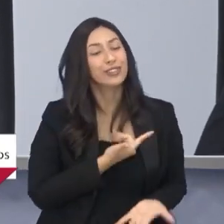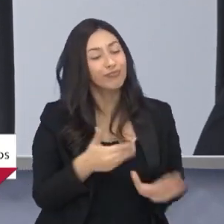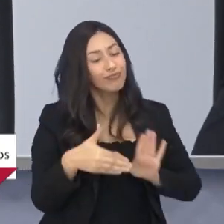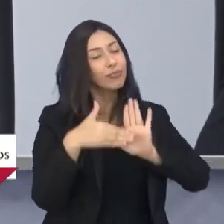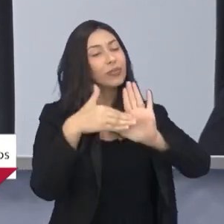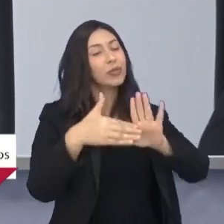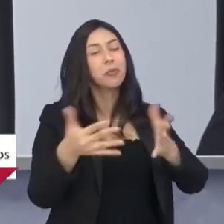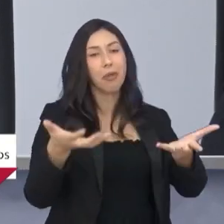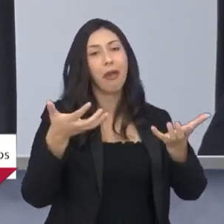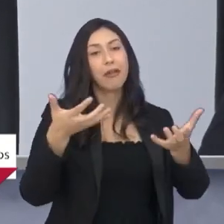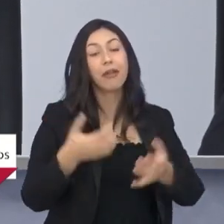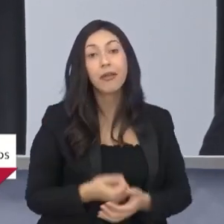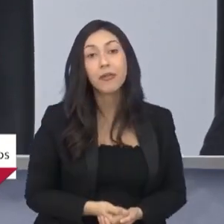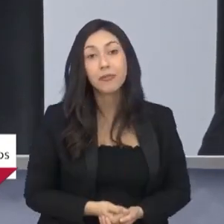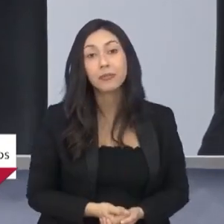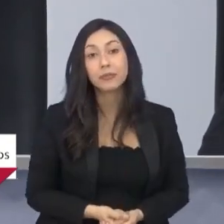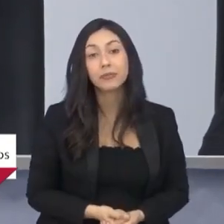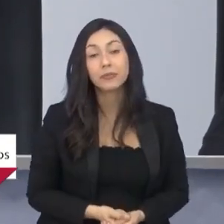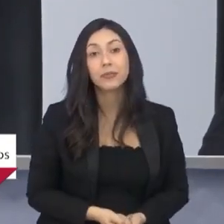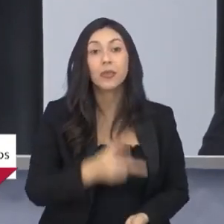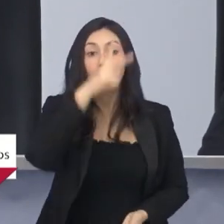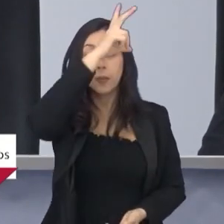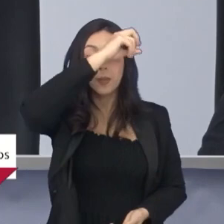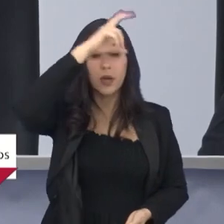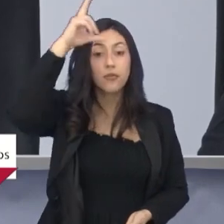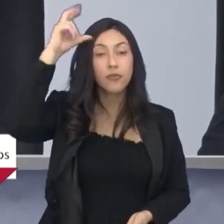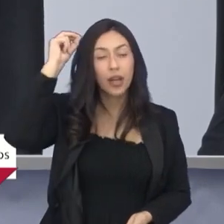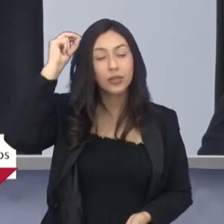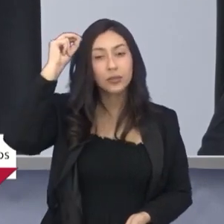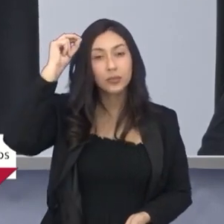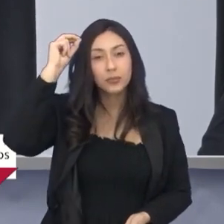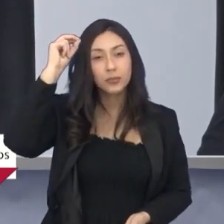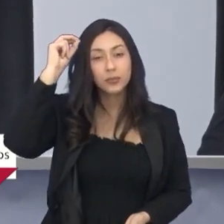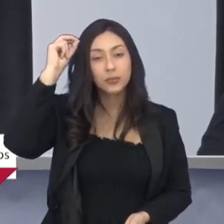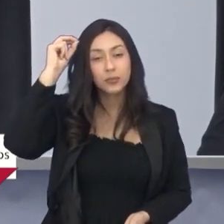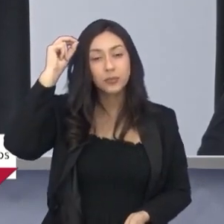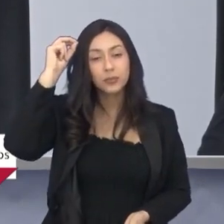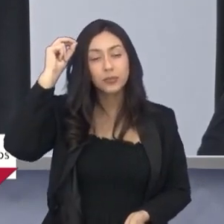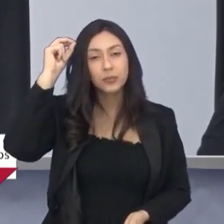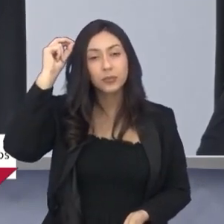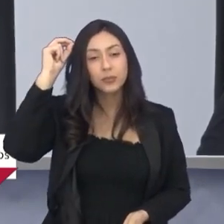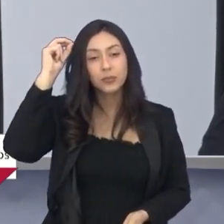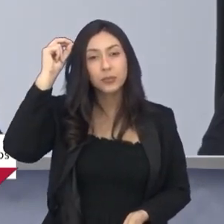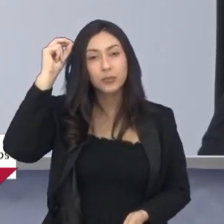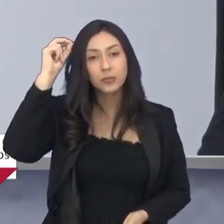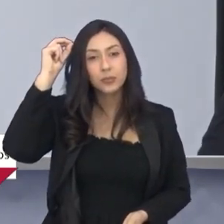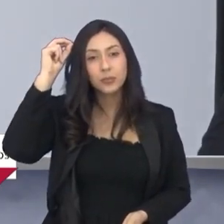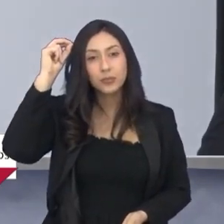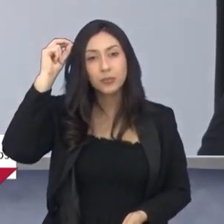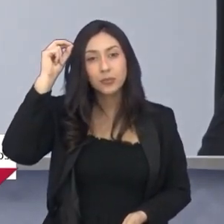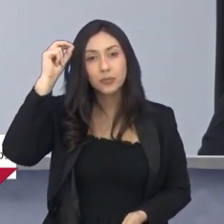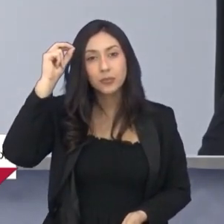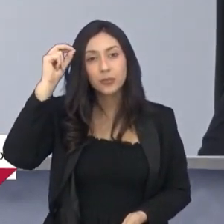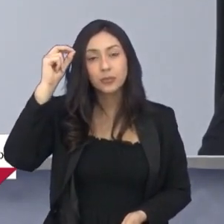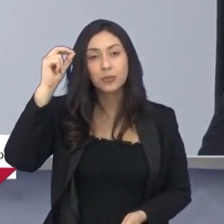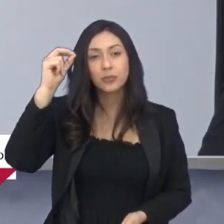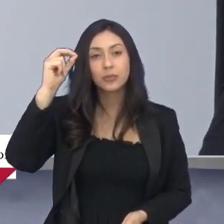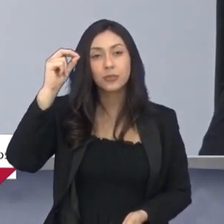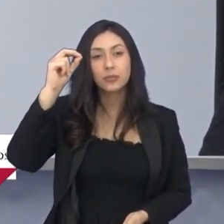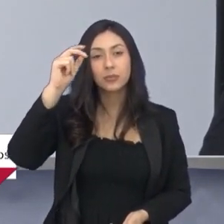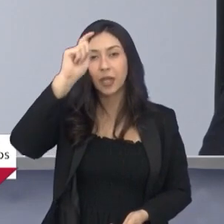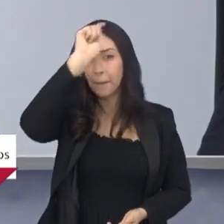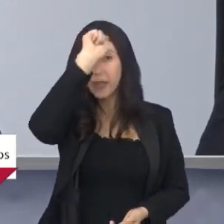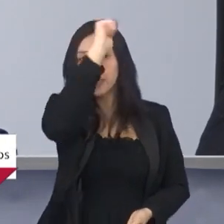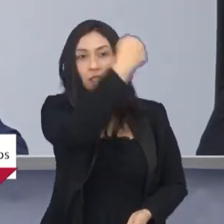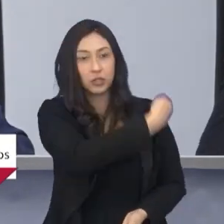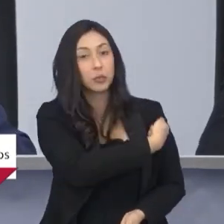o prefeito de o prefeito de Presidente Prudente esqueci o nome